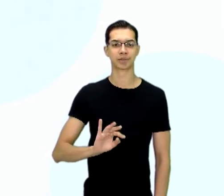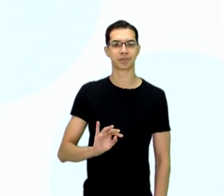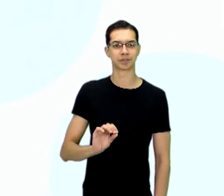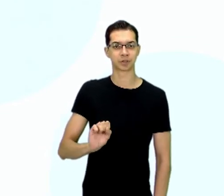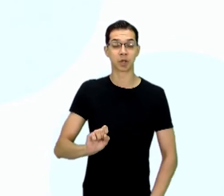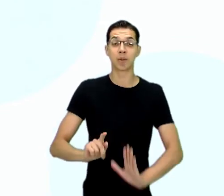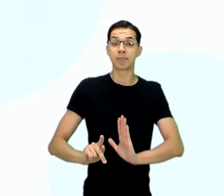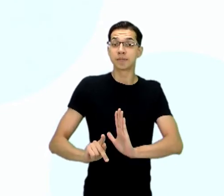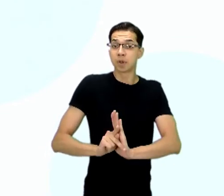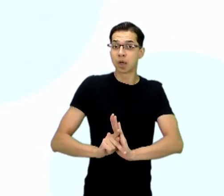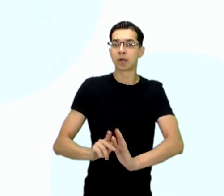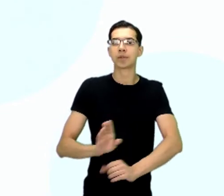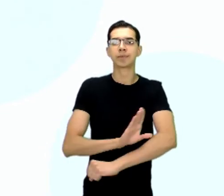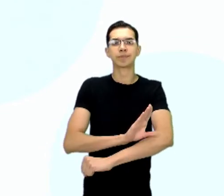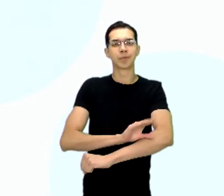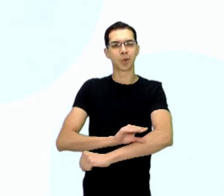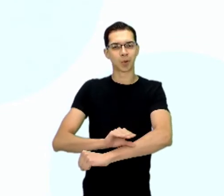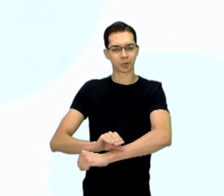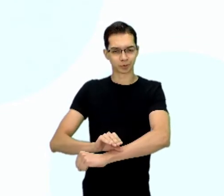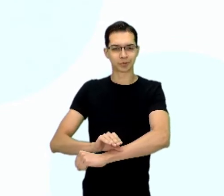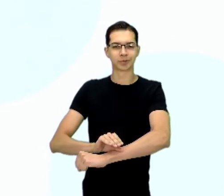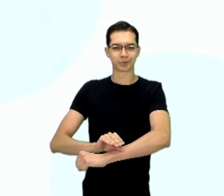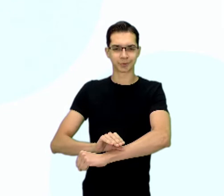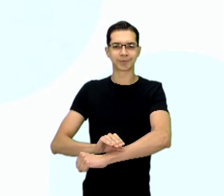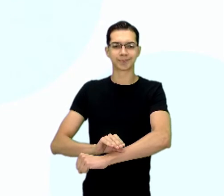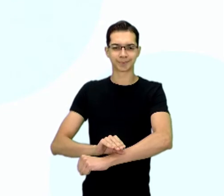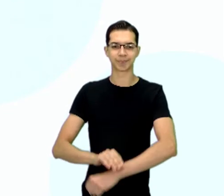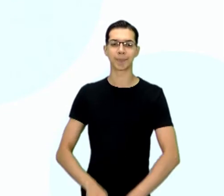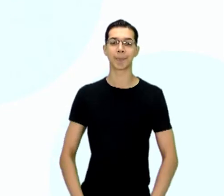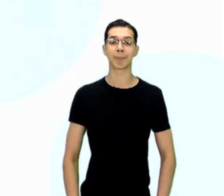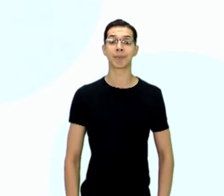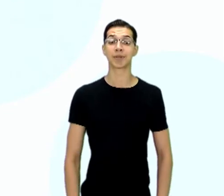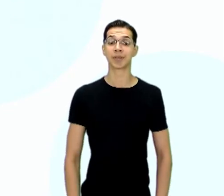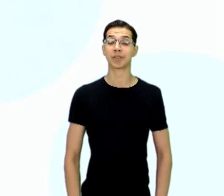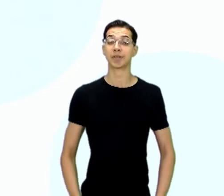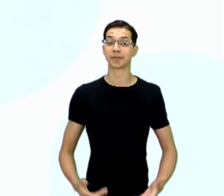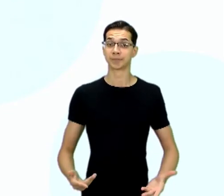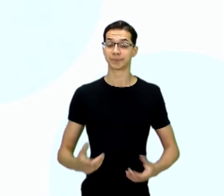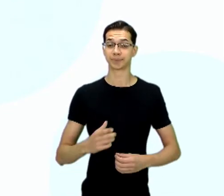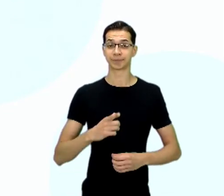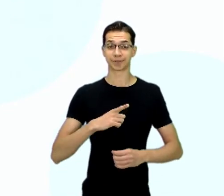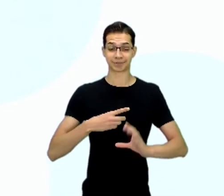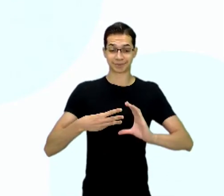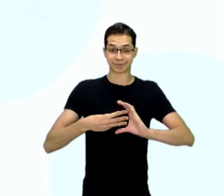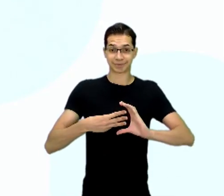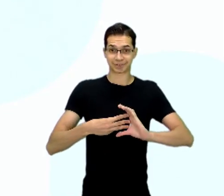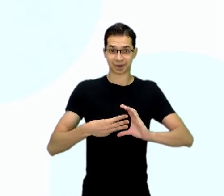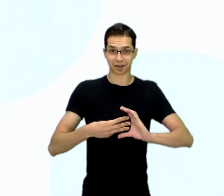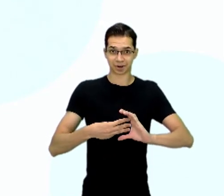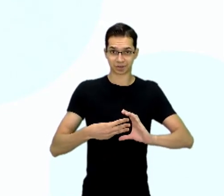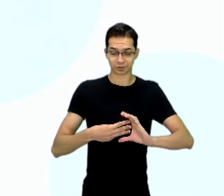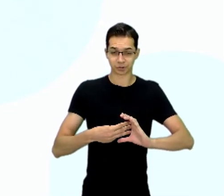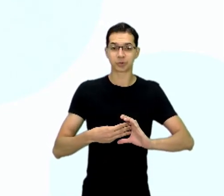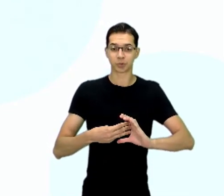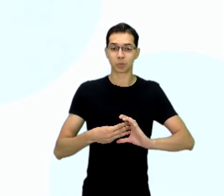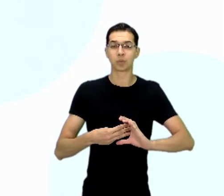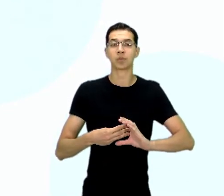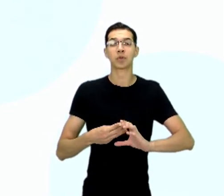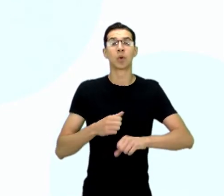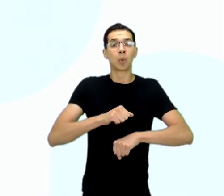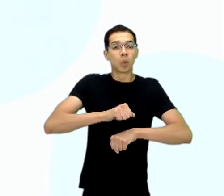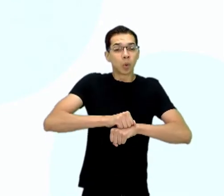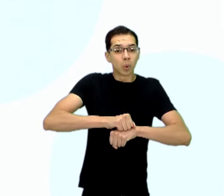estão organizadas em feixes. E a partir daí acontece a movimentação. Como que